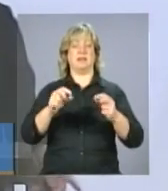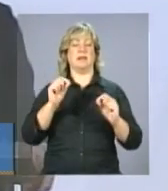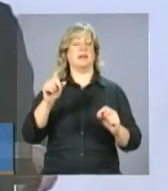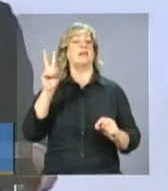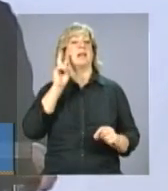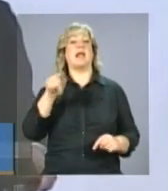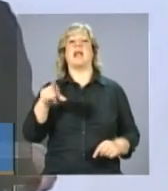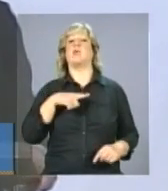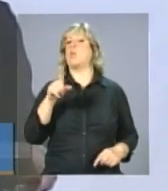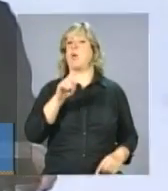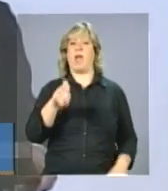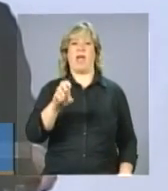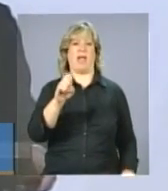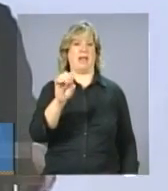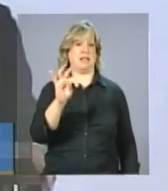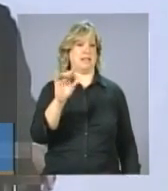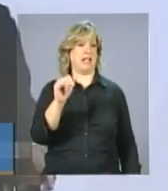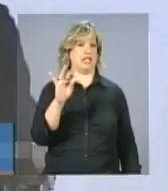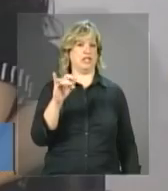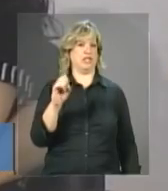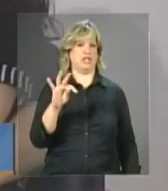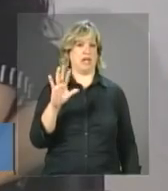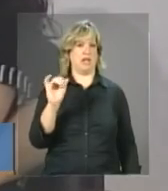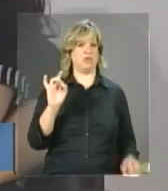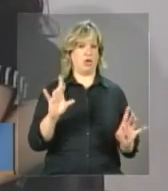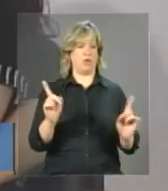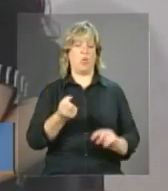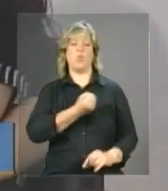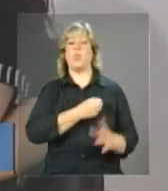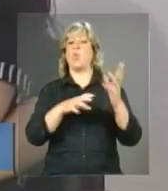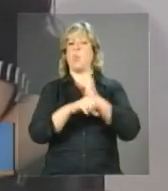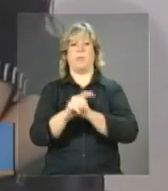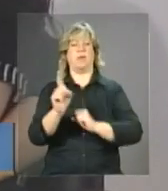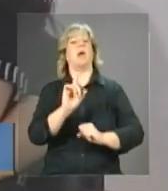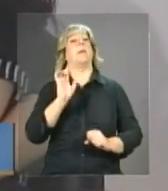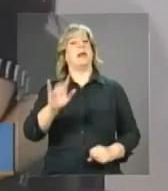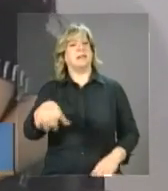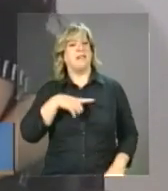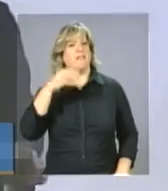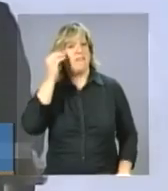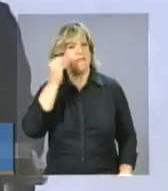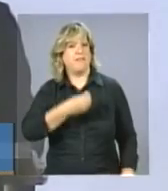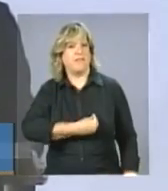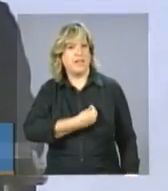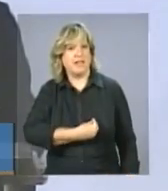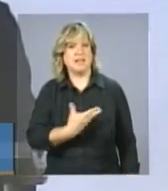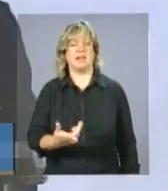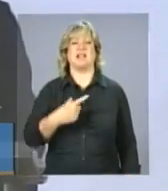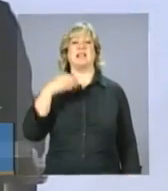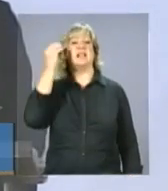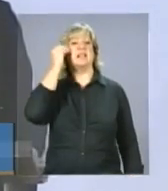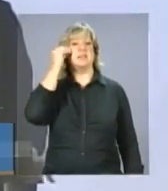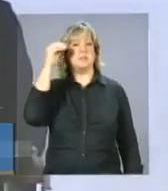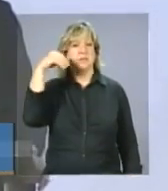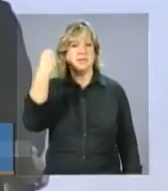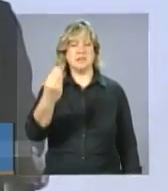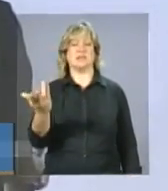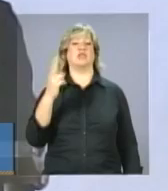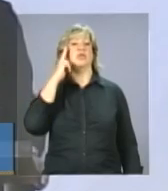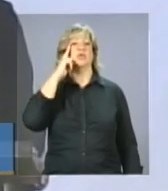pessoas com vidas vividas, com experiências e com sonhos.